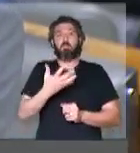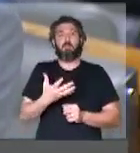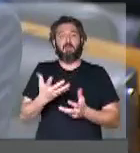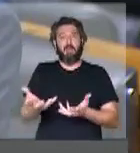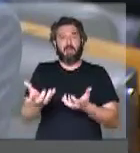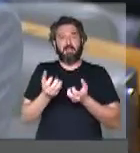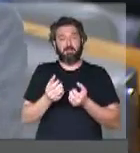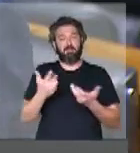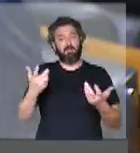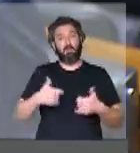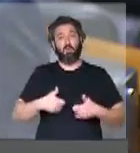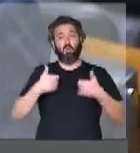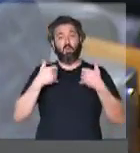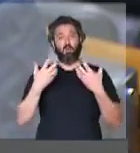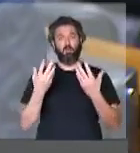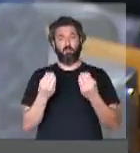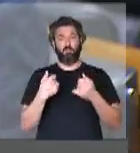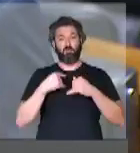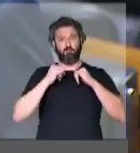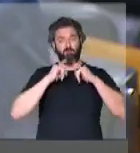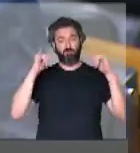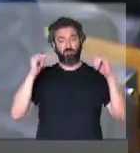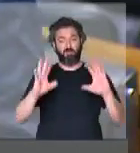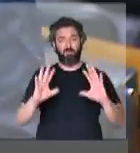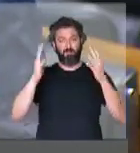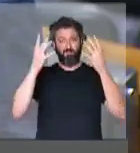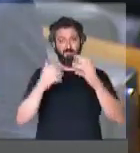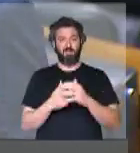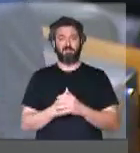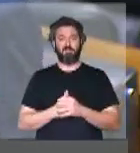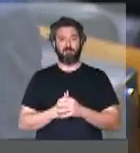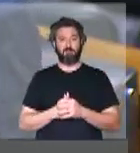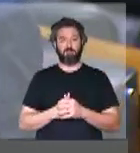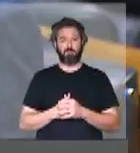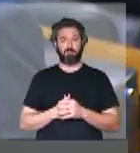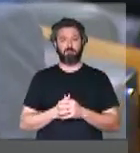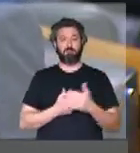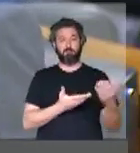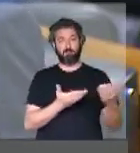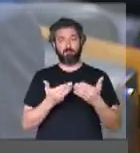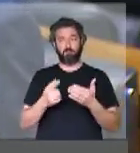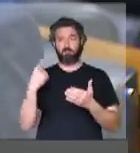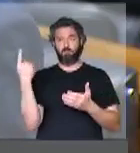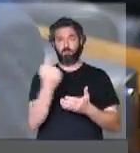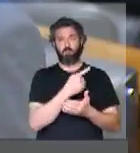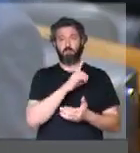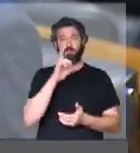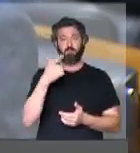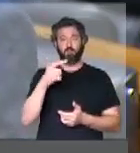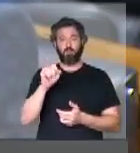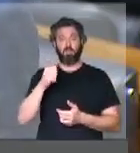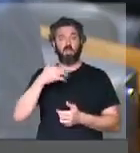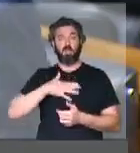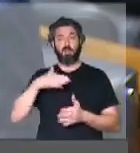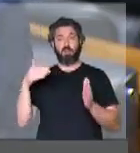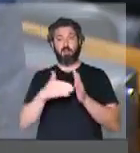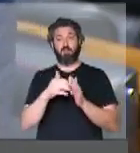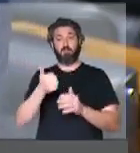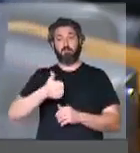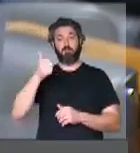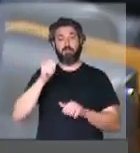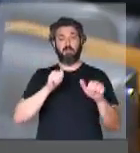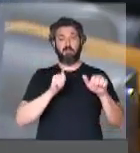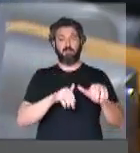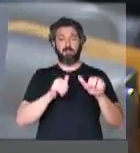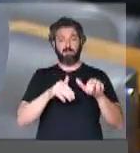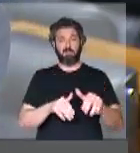os visitantes. Então é com orgulho, né, que eu divulgo essa festa, divulgo essa tradição e convido a vocês, então, entre o dia 28 de agosto e 1º de setembro, em